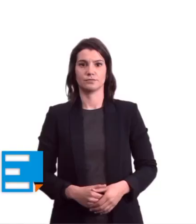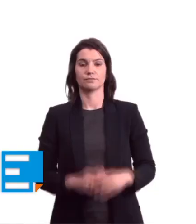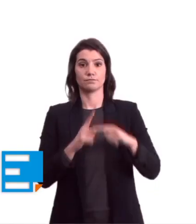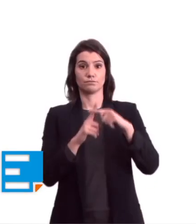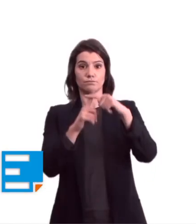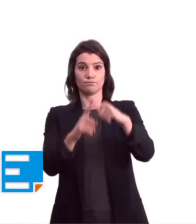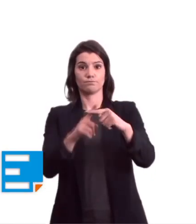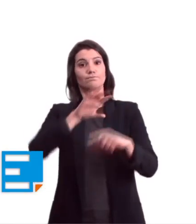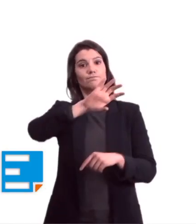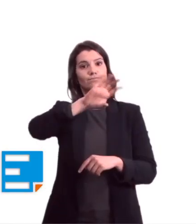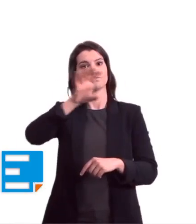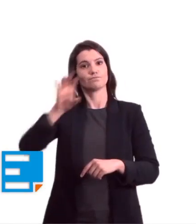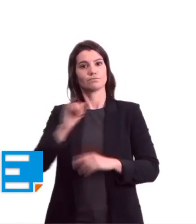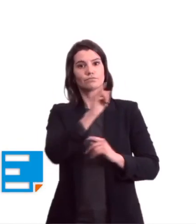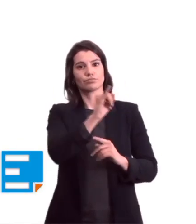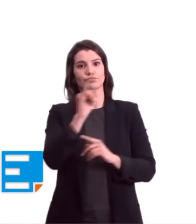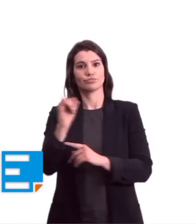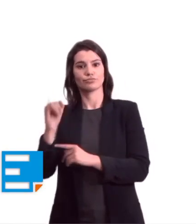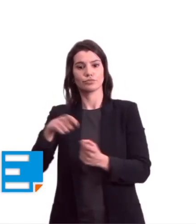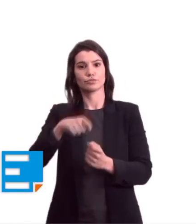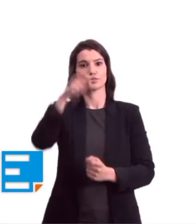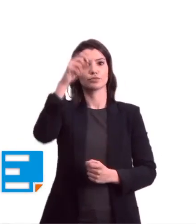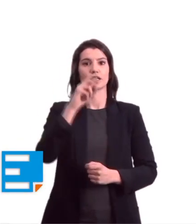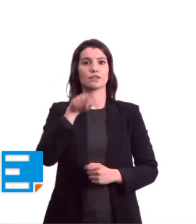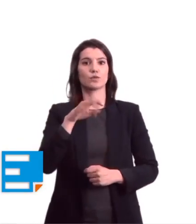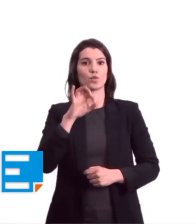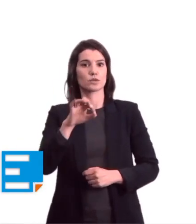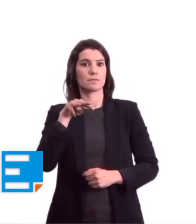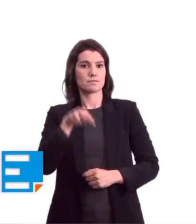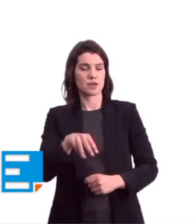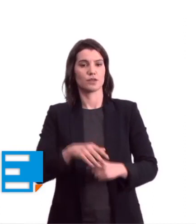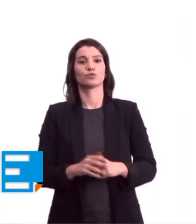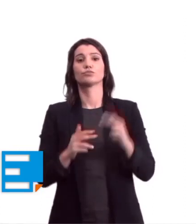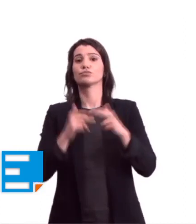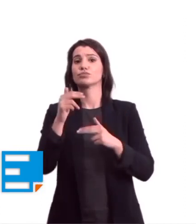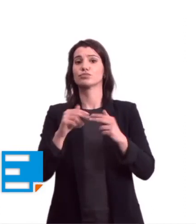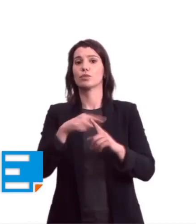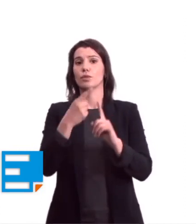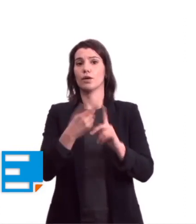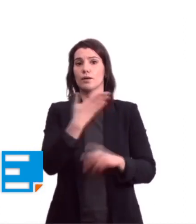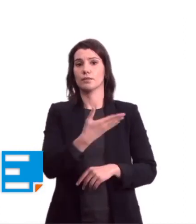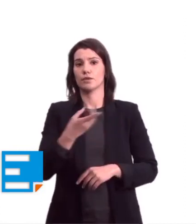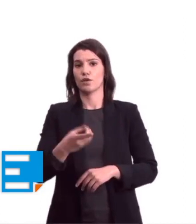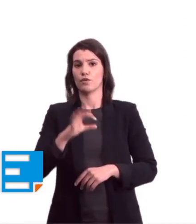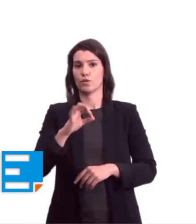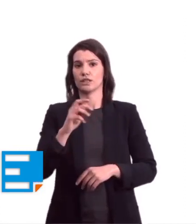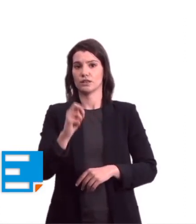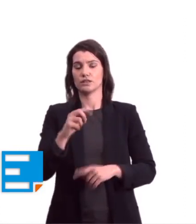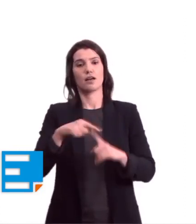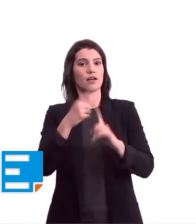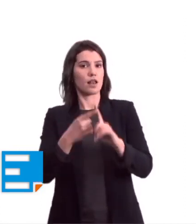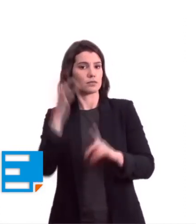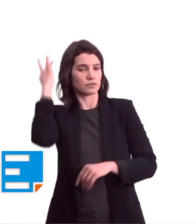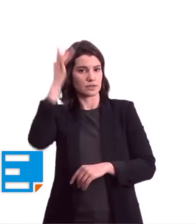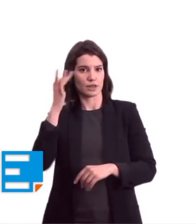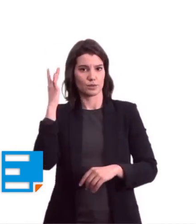A cruz peregrina tem 3,8 metros de altura e foi construída em 1983, ano santo.